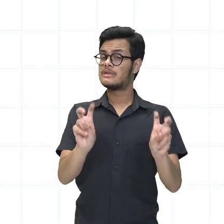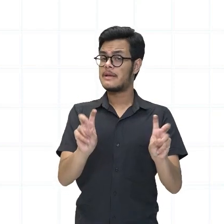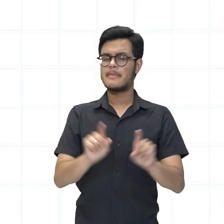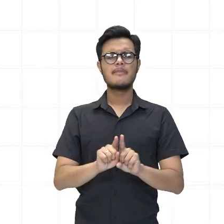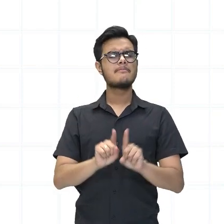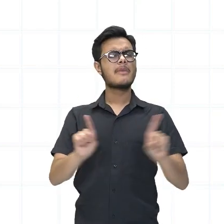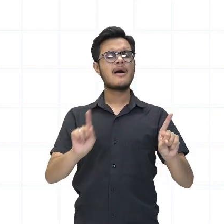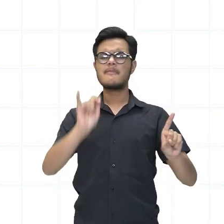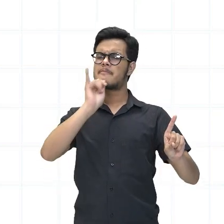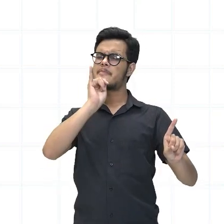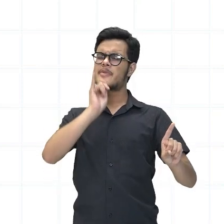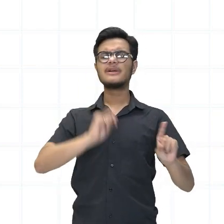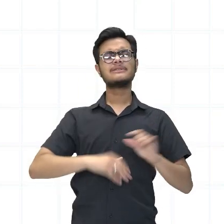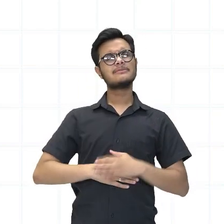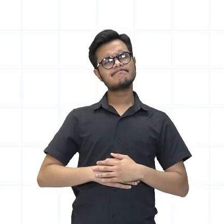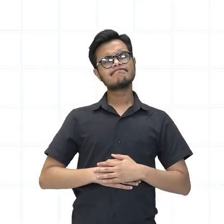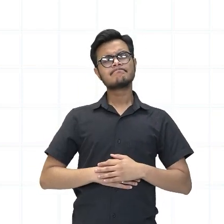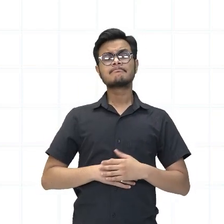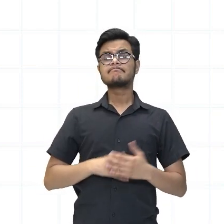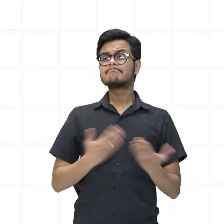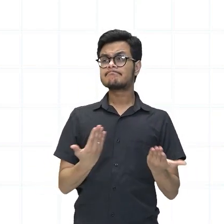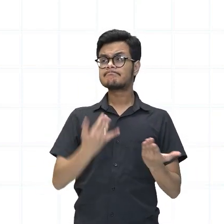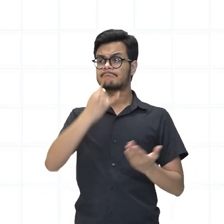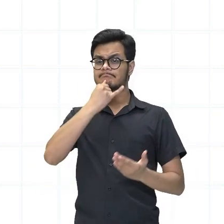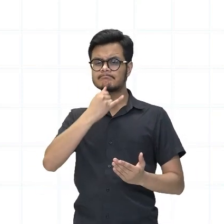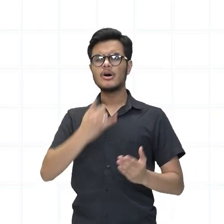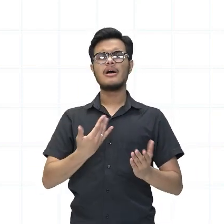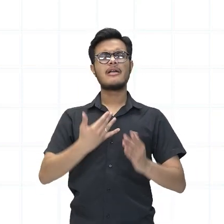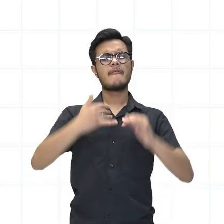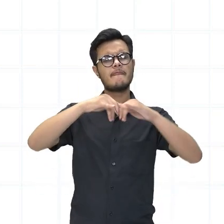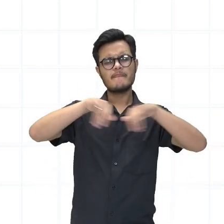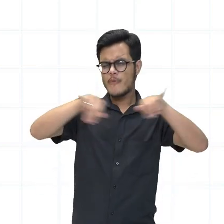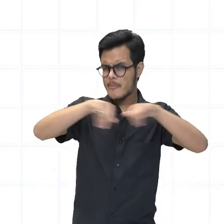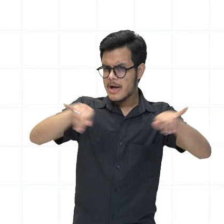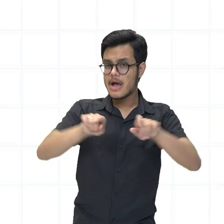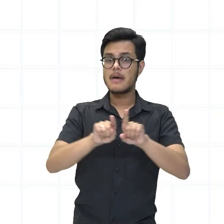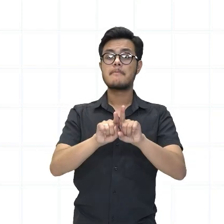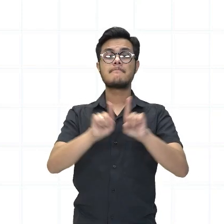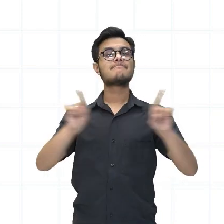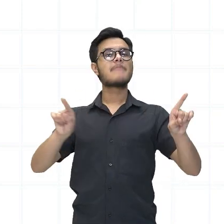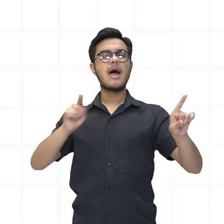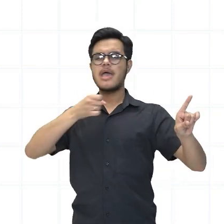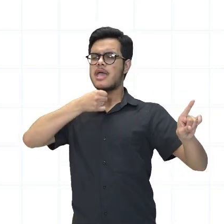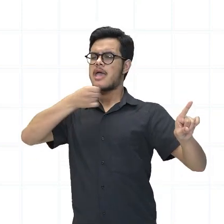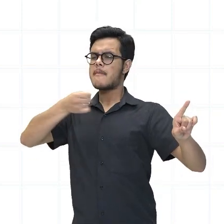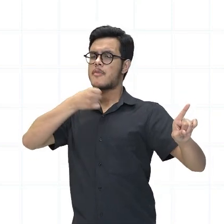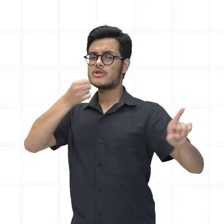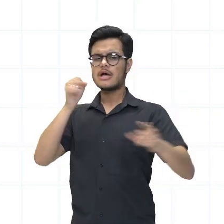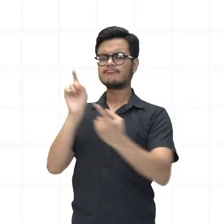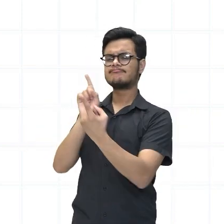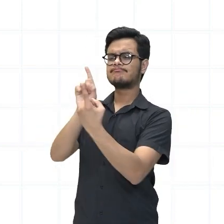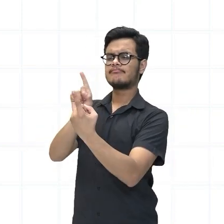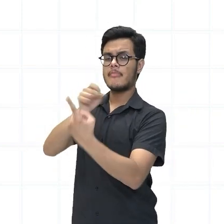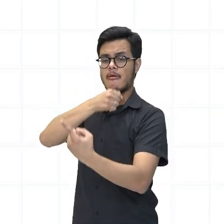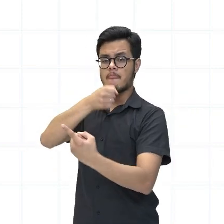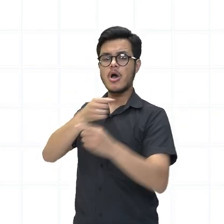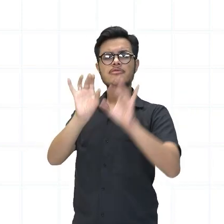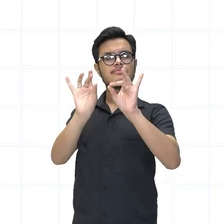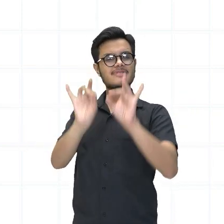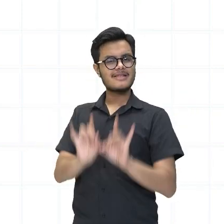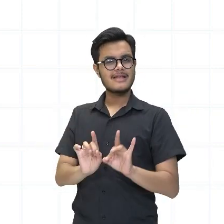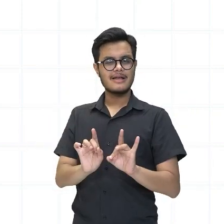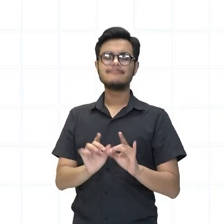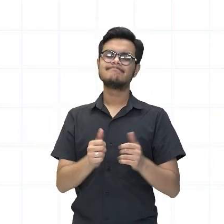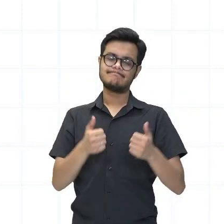é função da notícia? Sim, é função da notícia, porém a reportagem ela terá muito mais detalhes. Então, sobre um